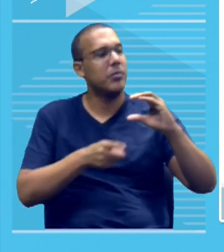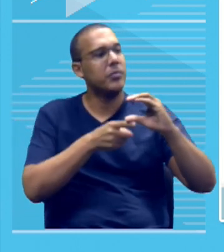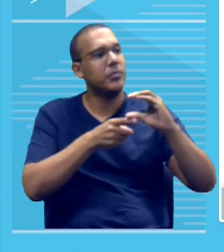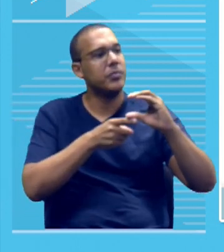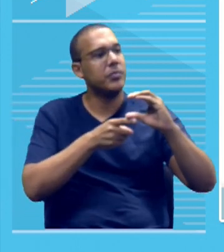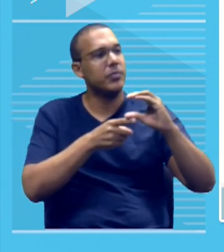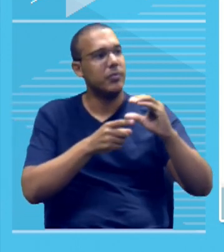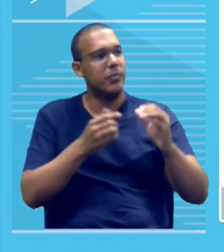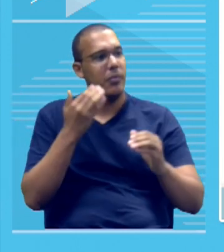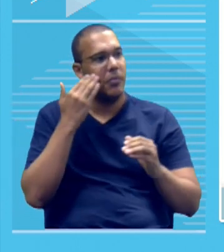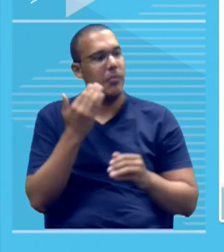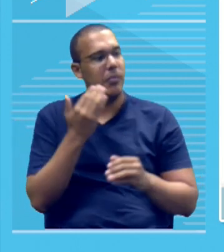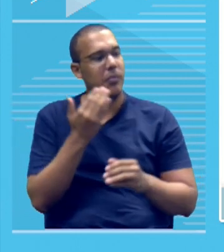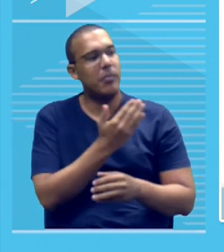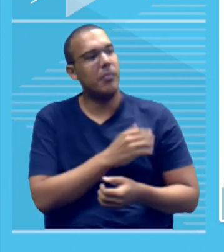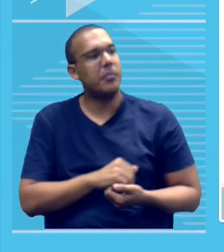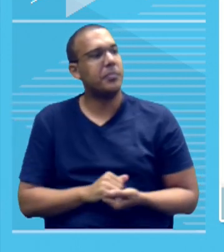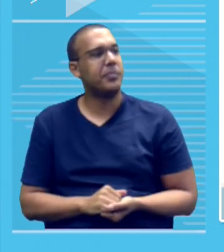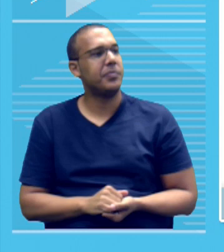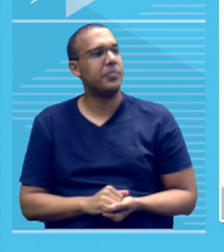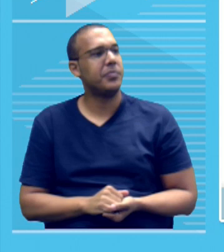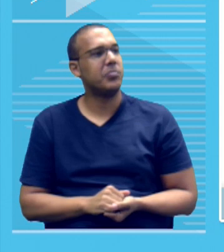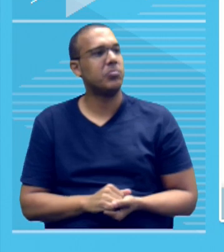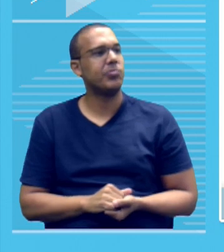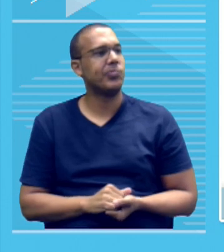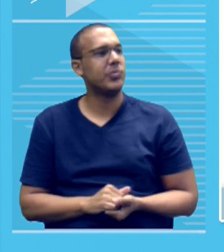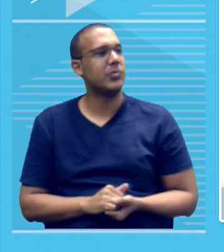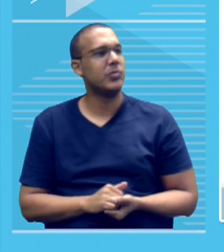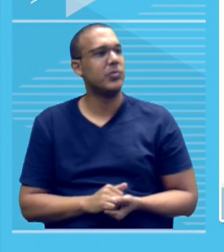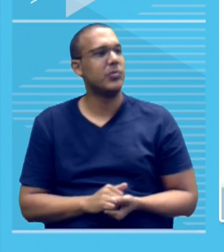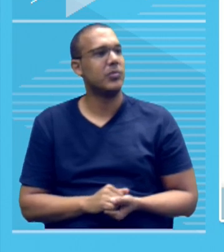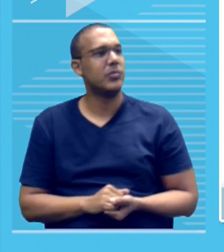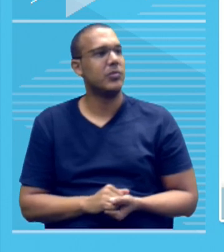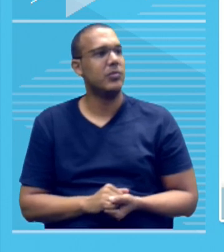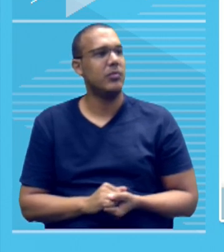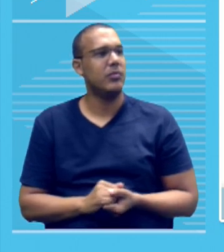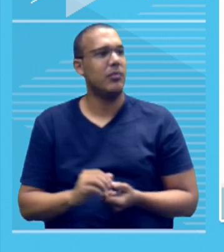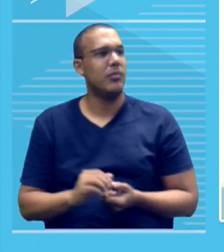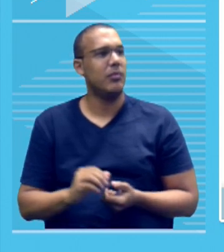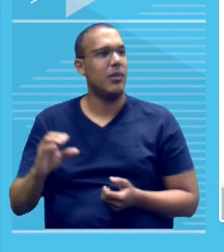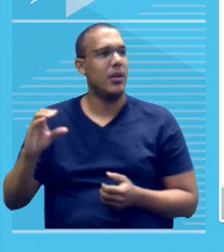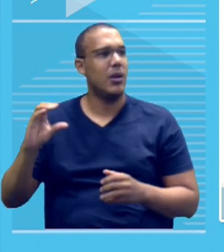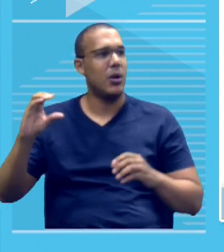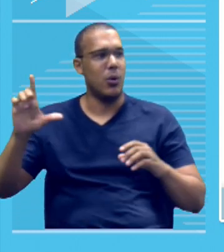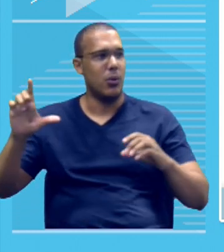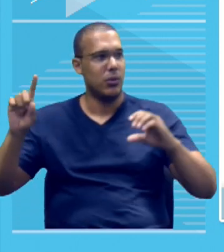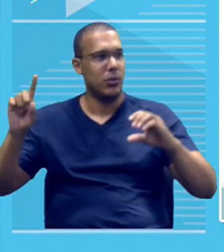hidrogênio vem para cá, ó. Tá? Olha ele ali, ó. O de azul e o cloro vem para cá, ó.